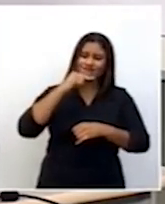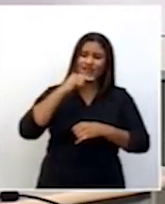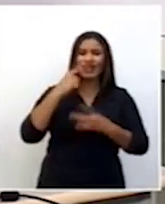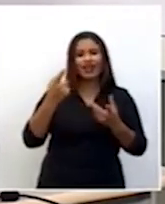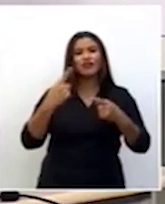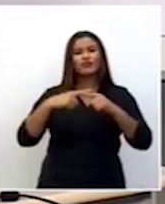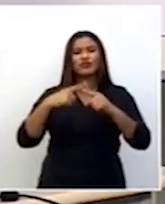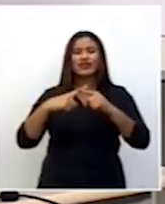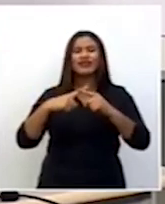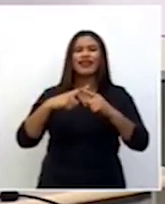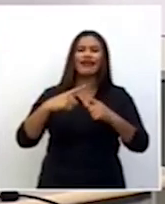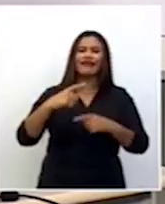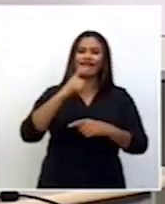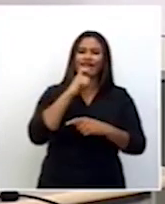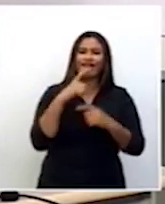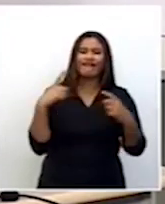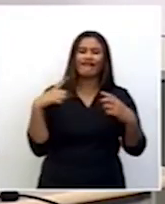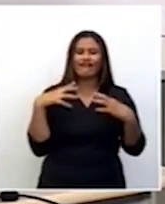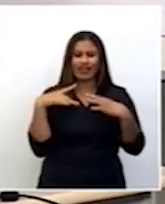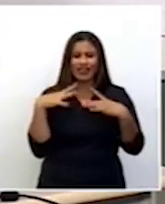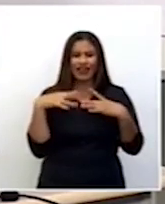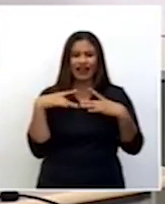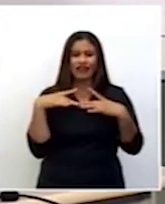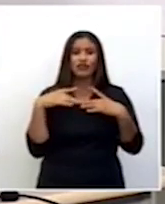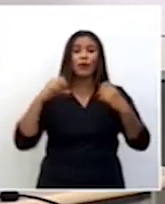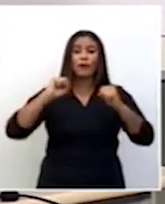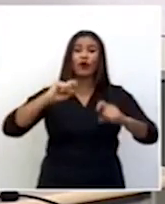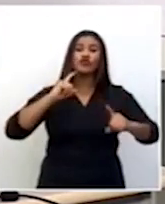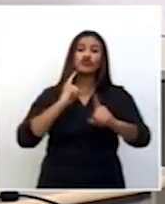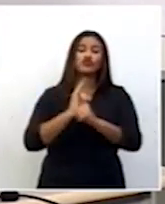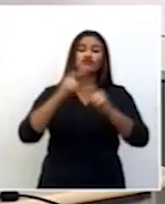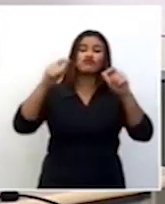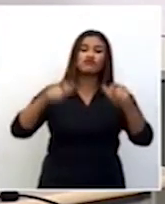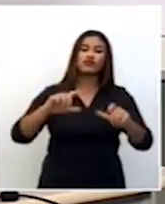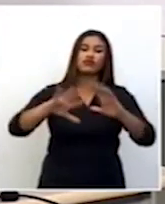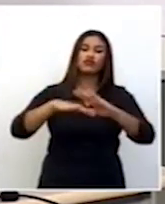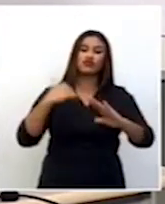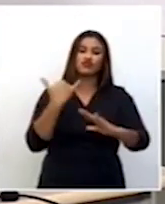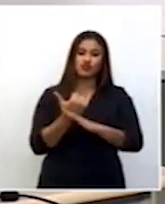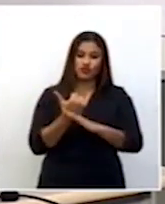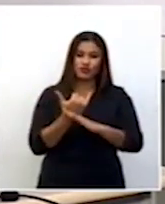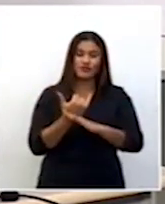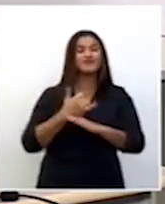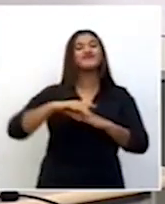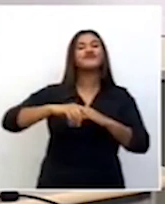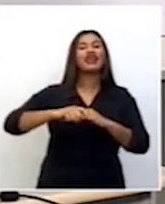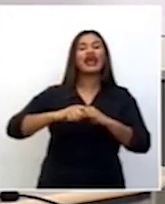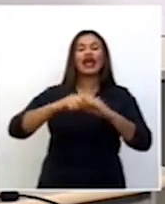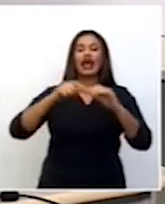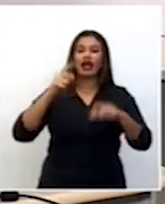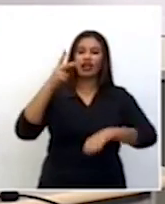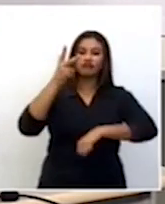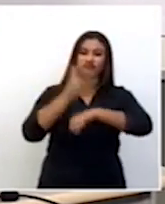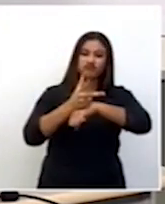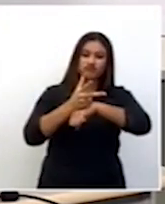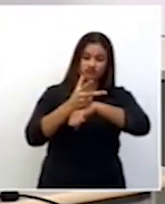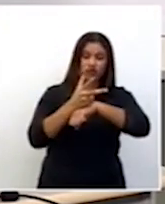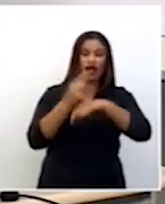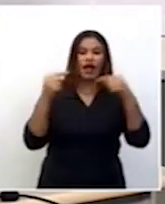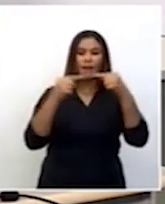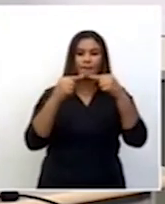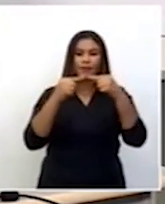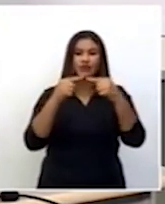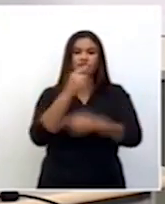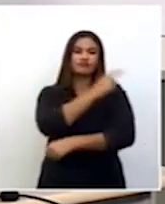feriado na sua cidade ou alguma coisa, você pode encontrar ela no YouTube. Essa aula foi gravada e está na aba da primeira série,